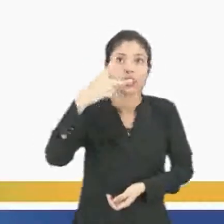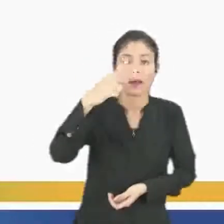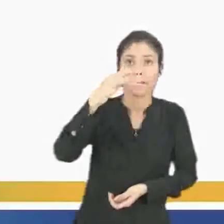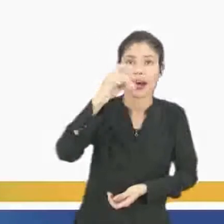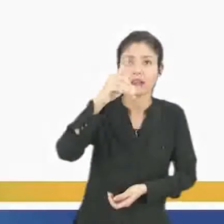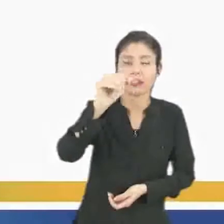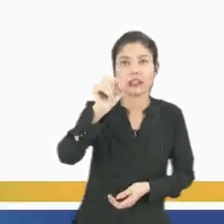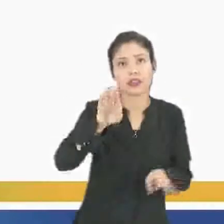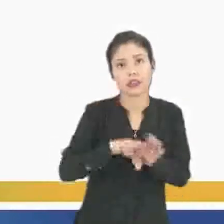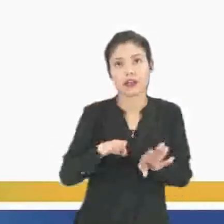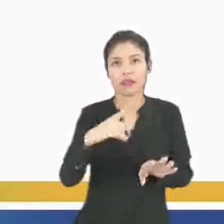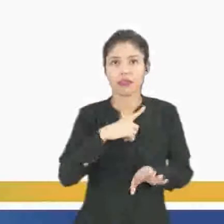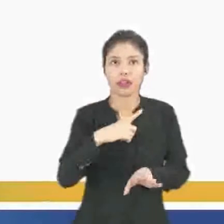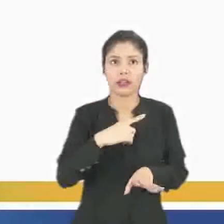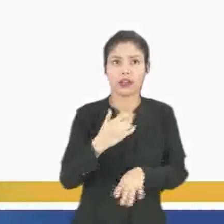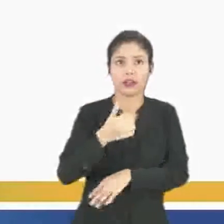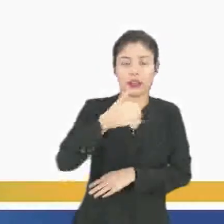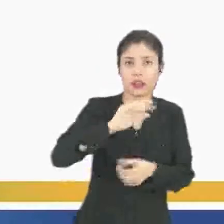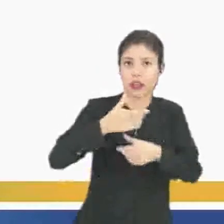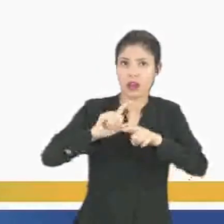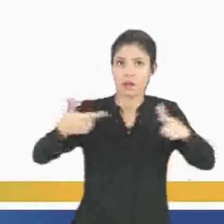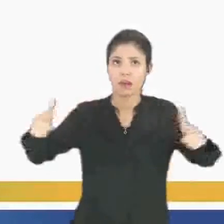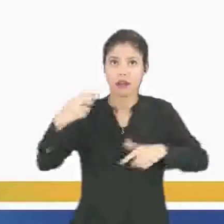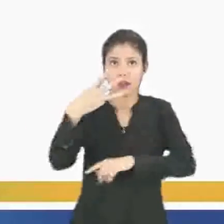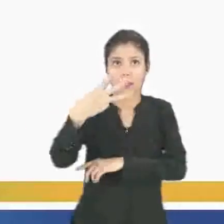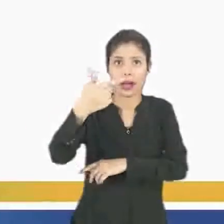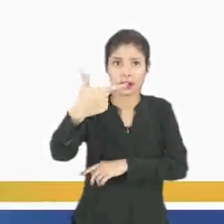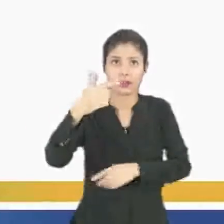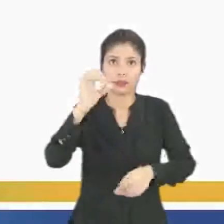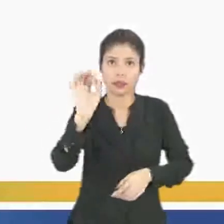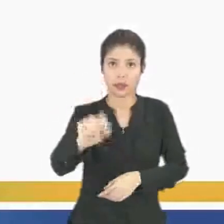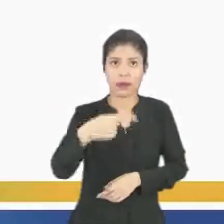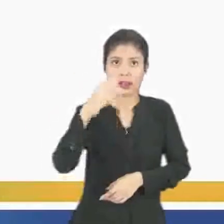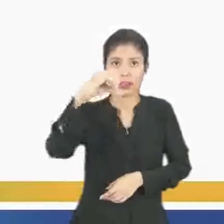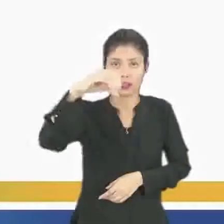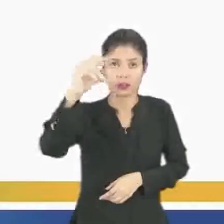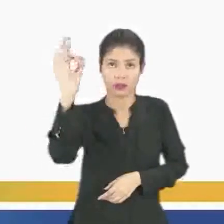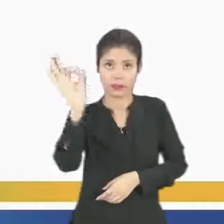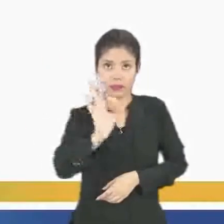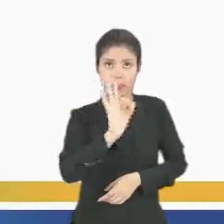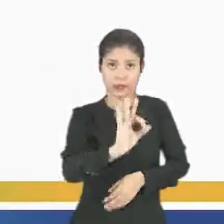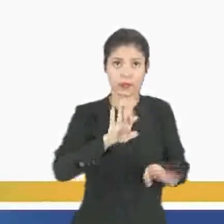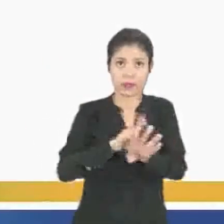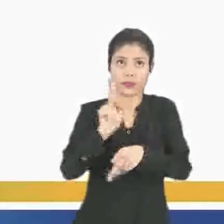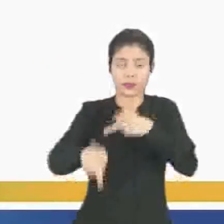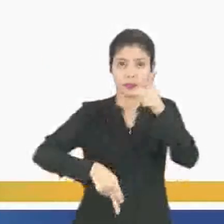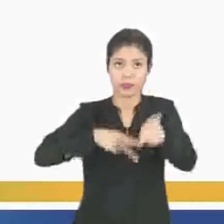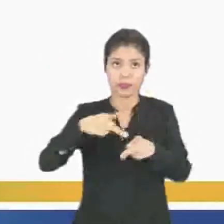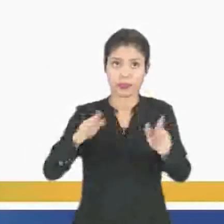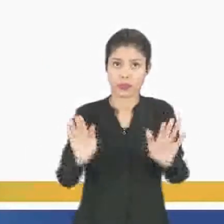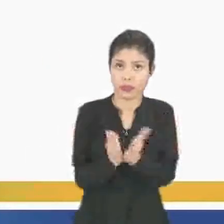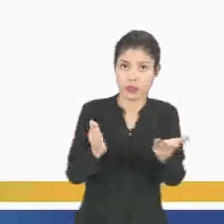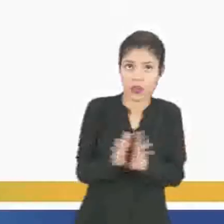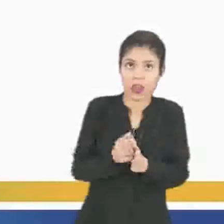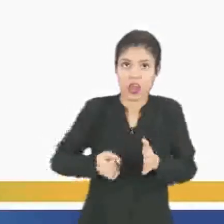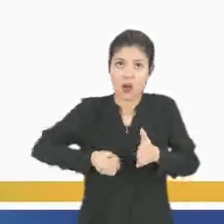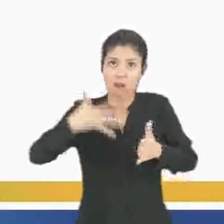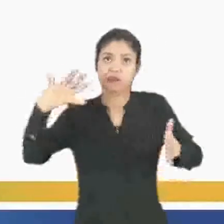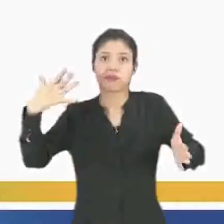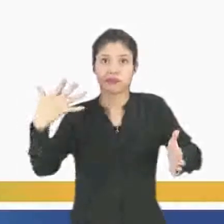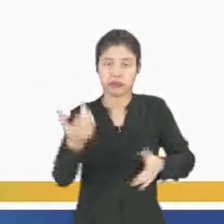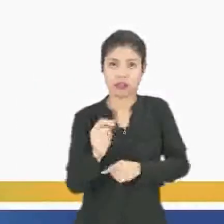era maior, chegava a 32,9% da população. A pobreza extrema, quando a pessoa vive com menos